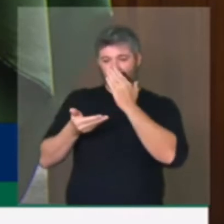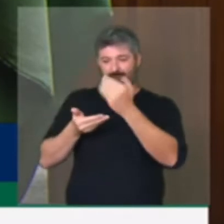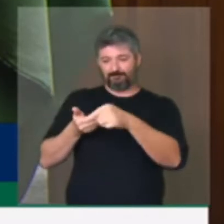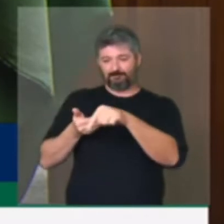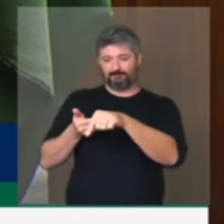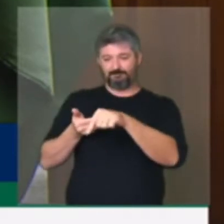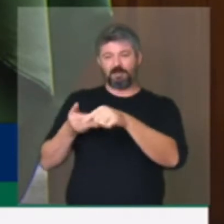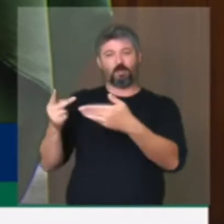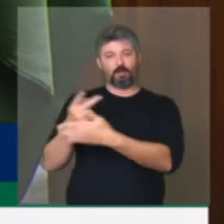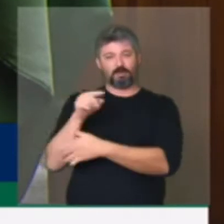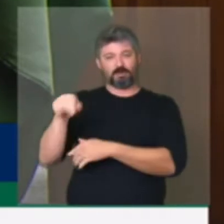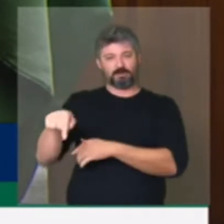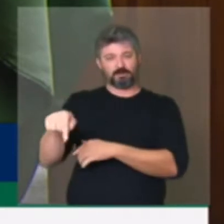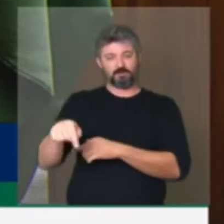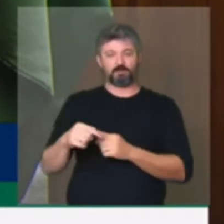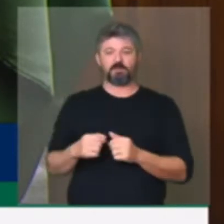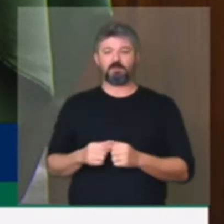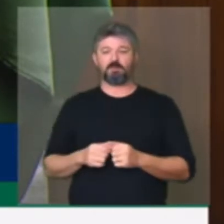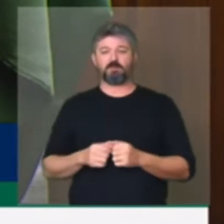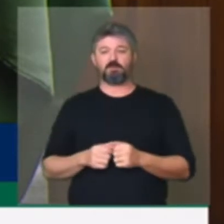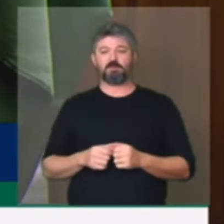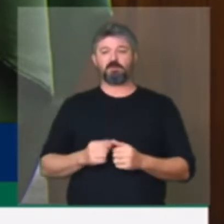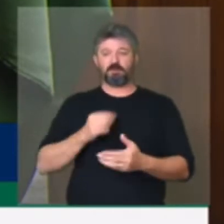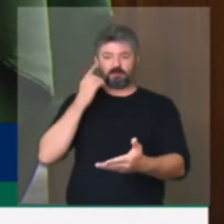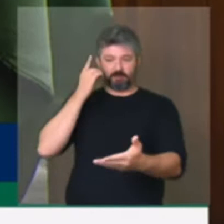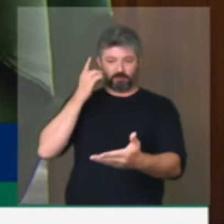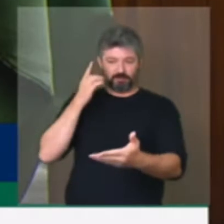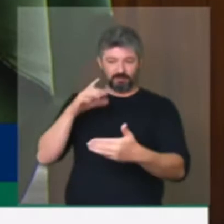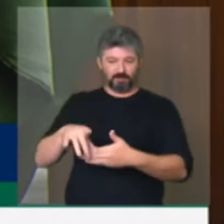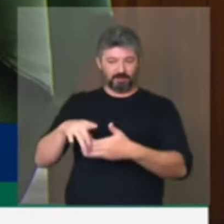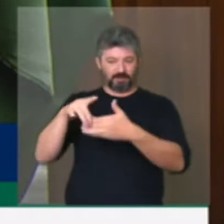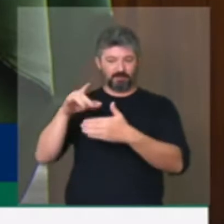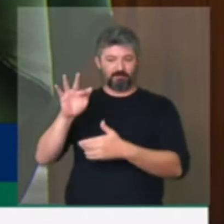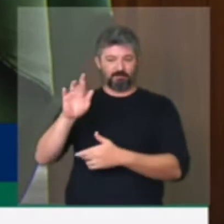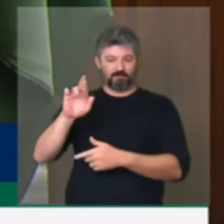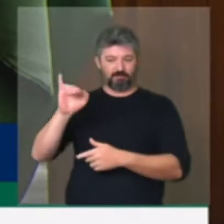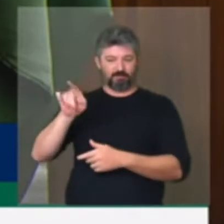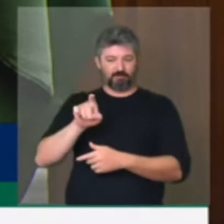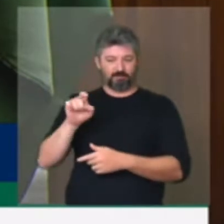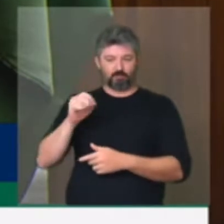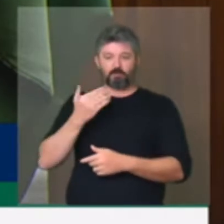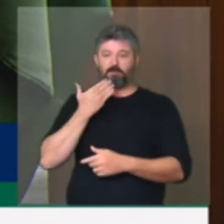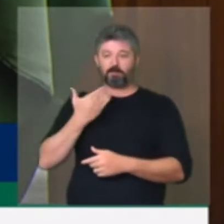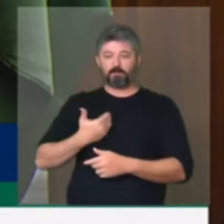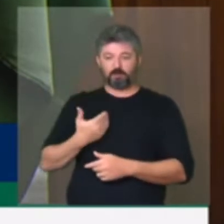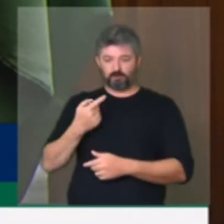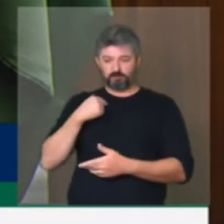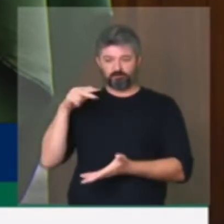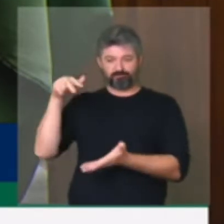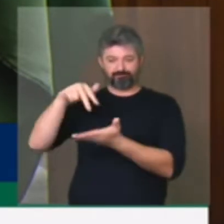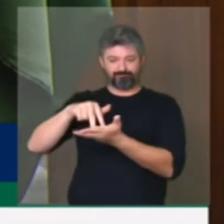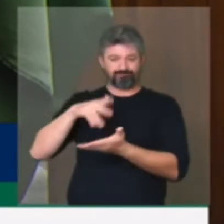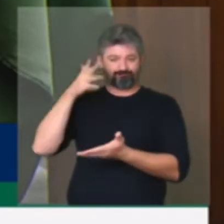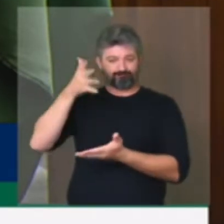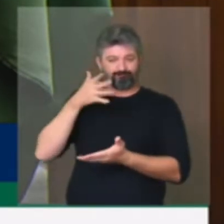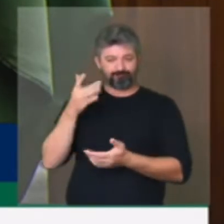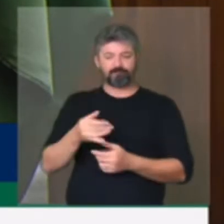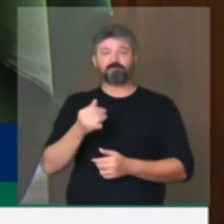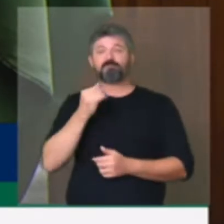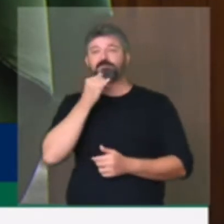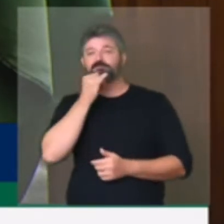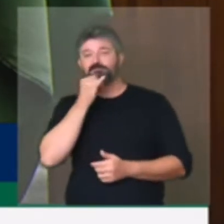minoria, deputado Freixo, nosso líder, pediu que a gente trouxesse esse relato. Lamentar aqui